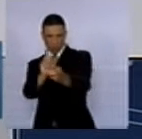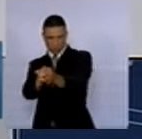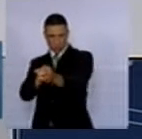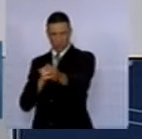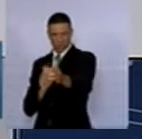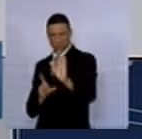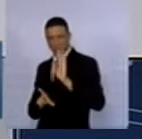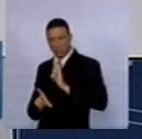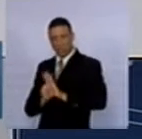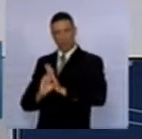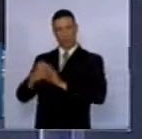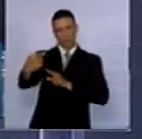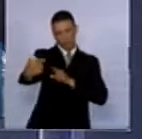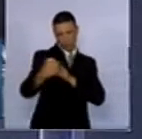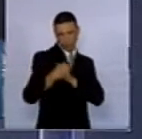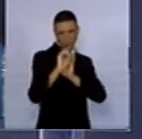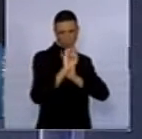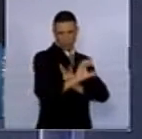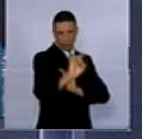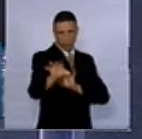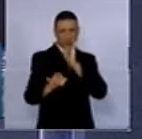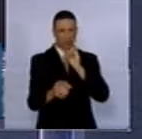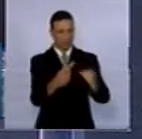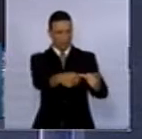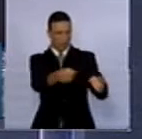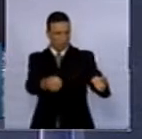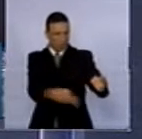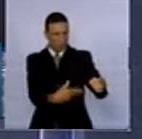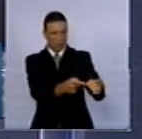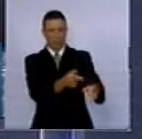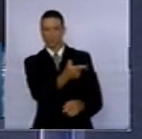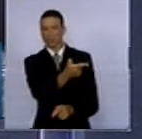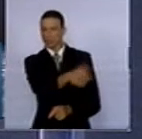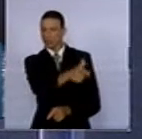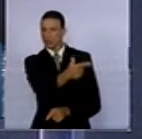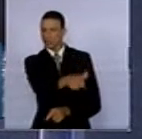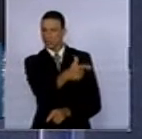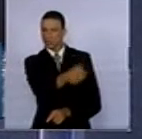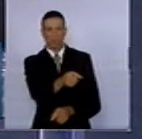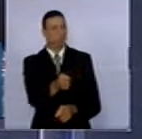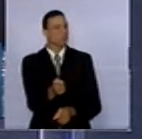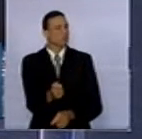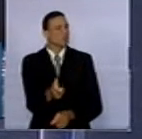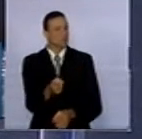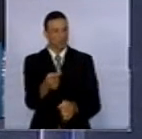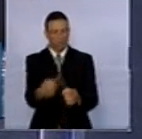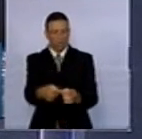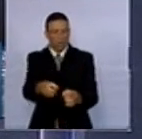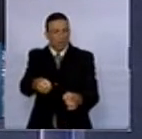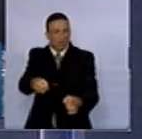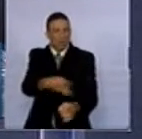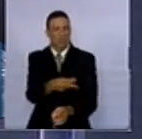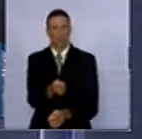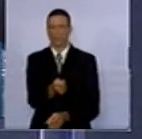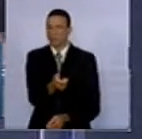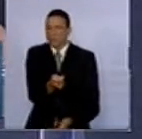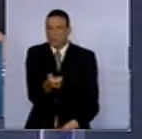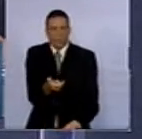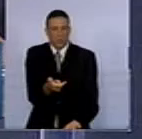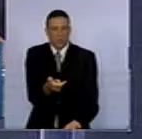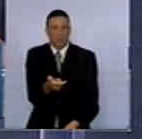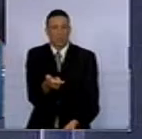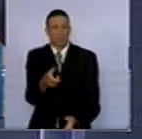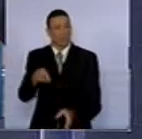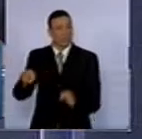seac não tem senhores cidades novas muito poucas cidades novas o que tem efetivamente é